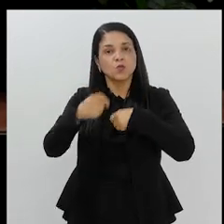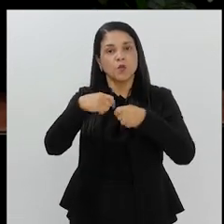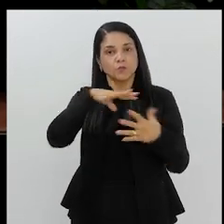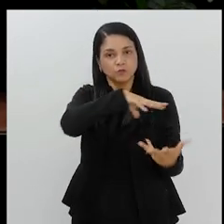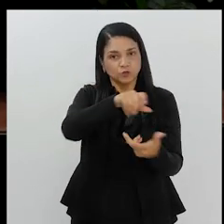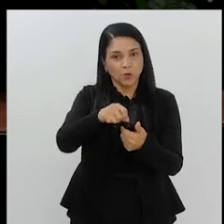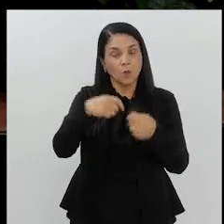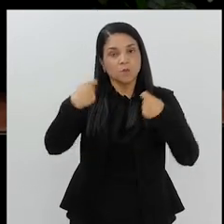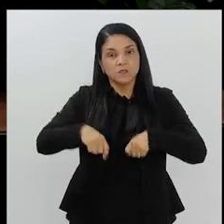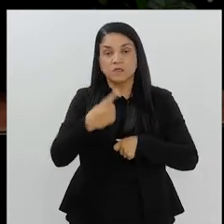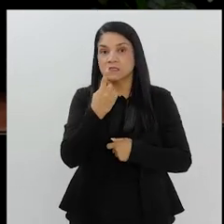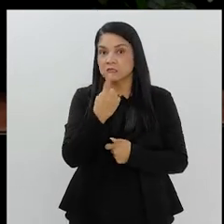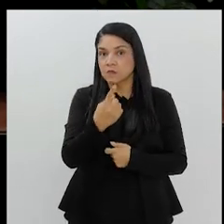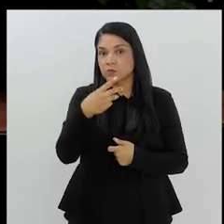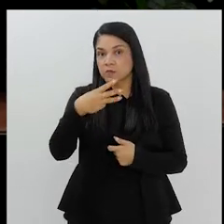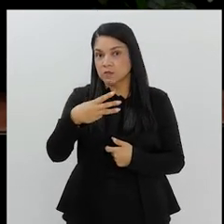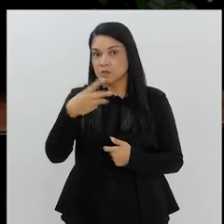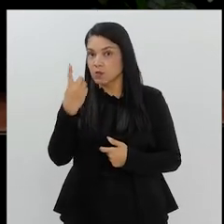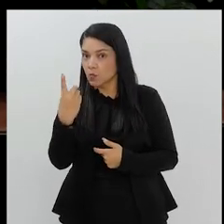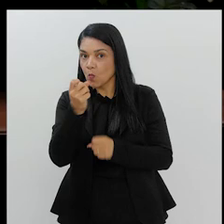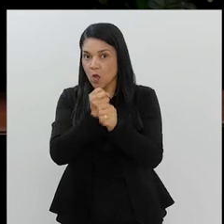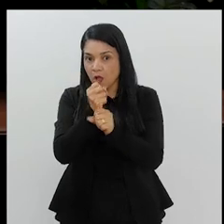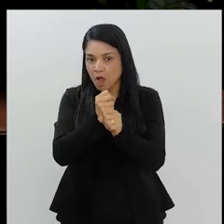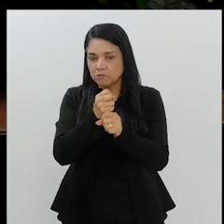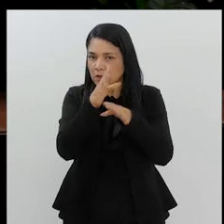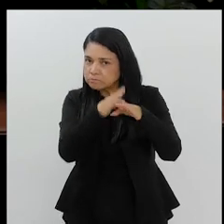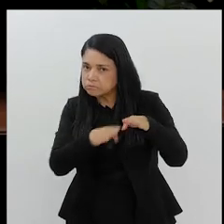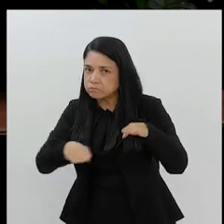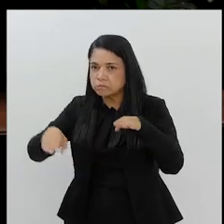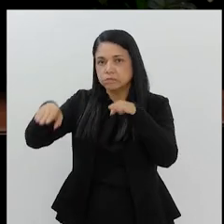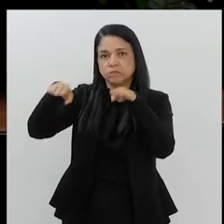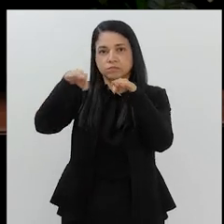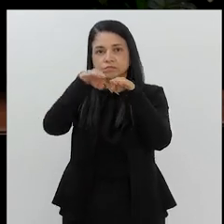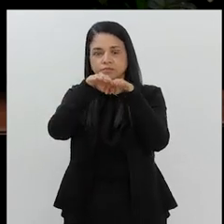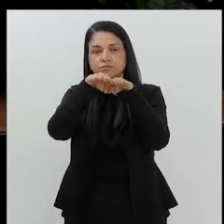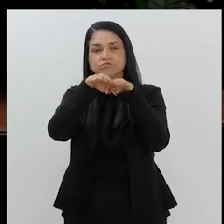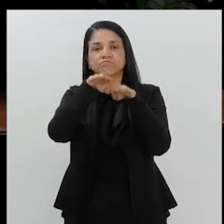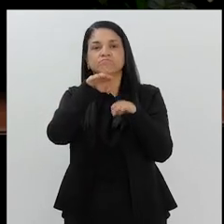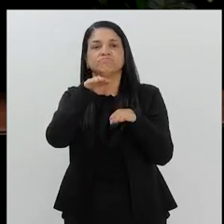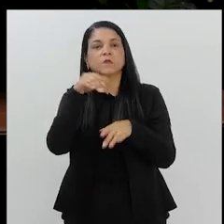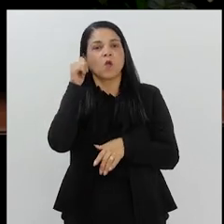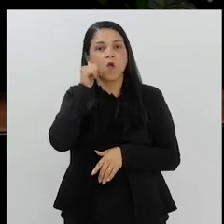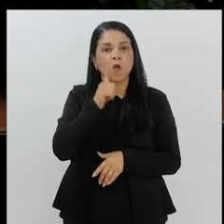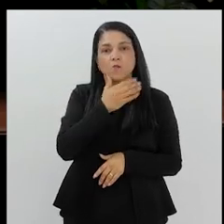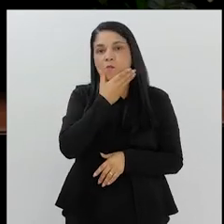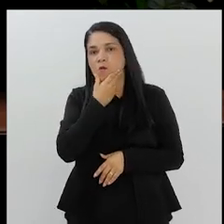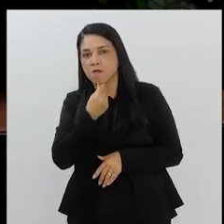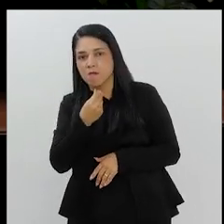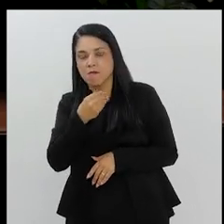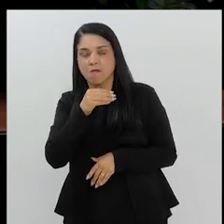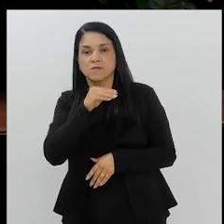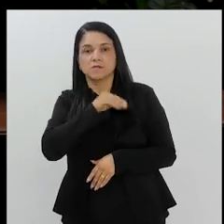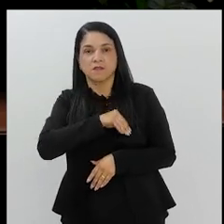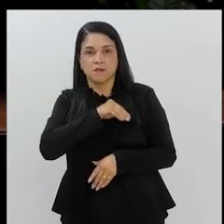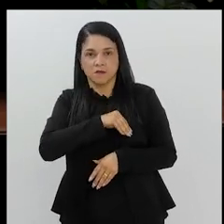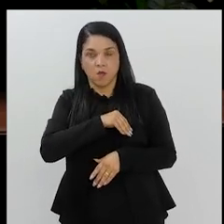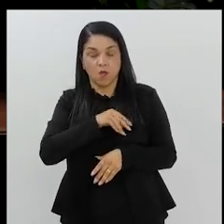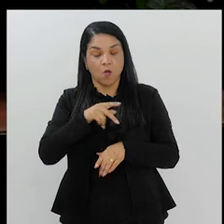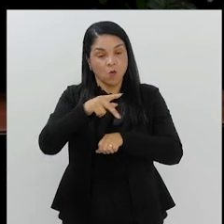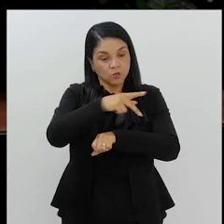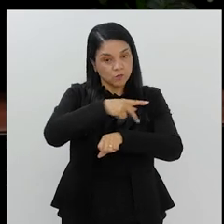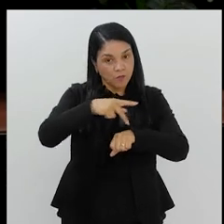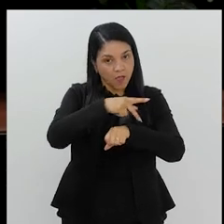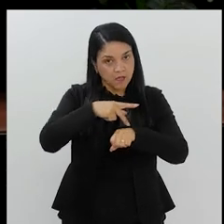necessários 131 anos para alcançar a igualdade entre homens e mulheres se os países